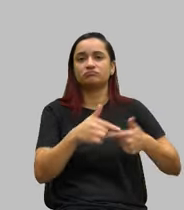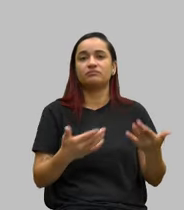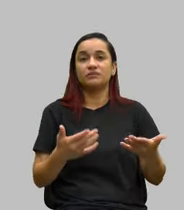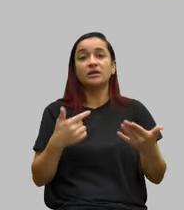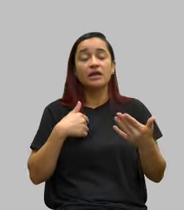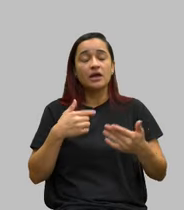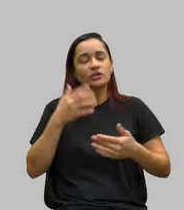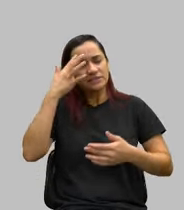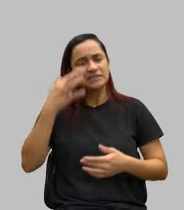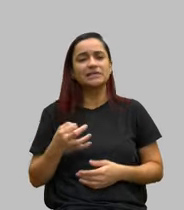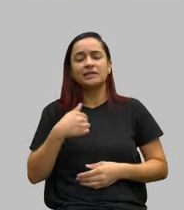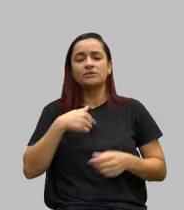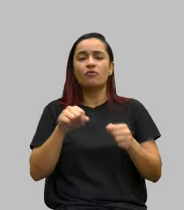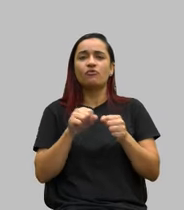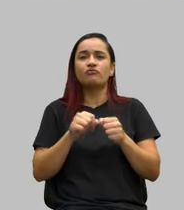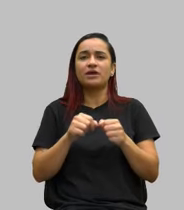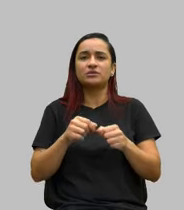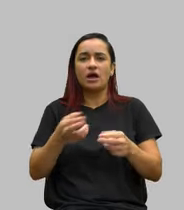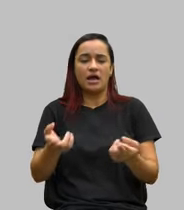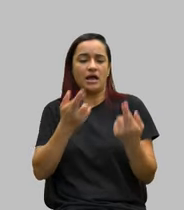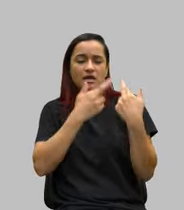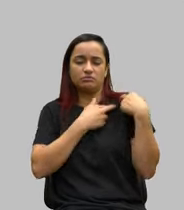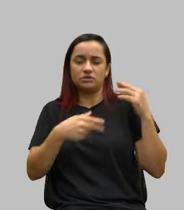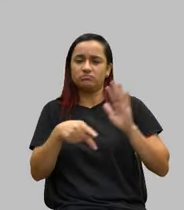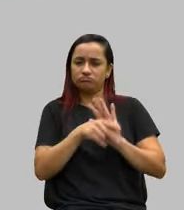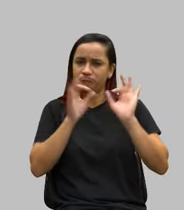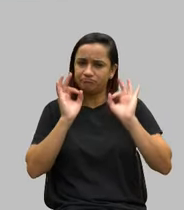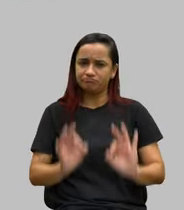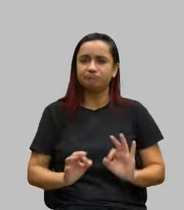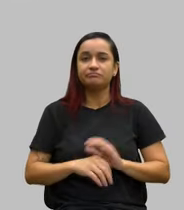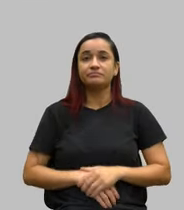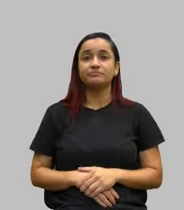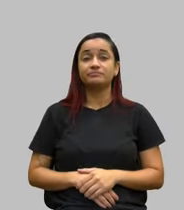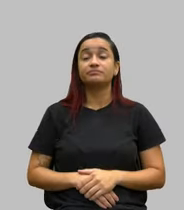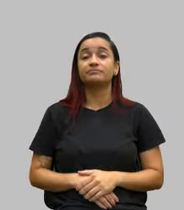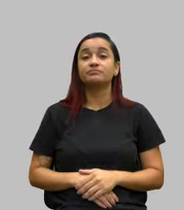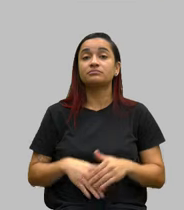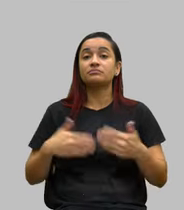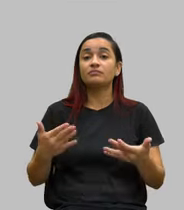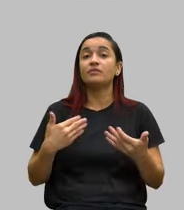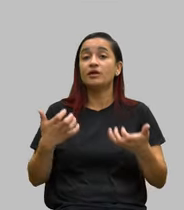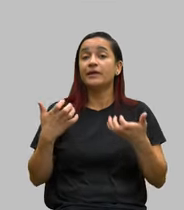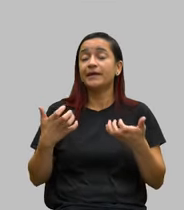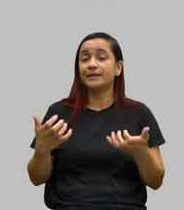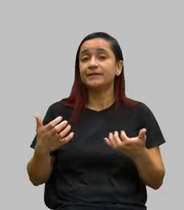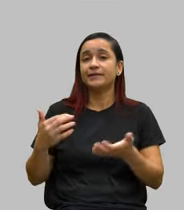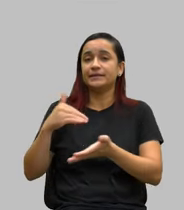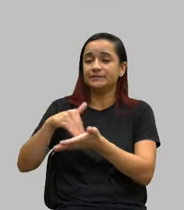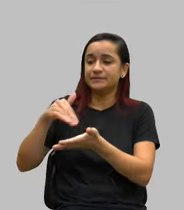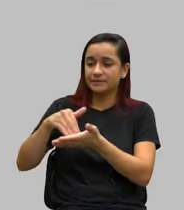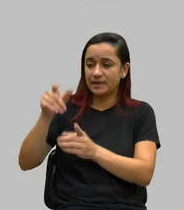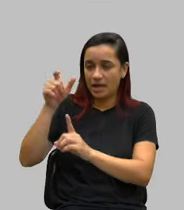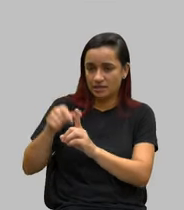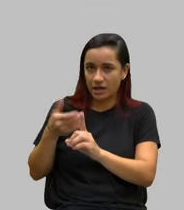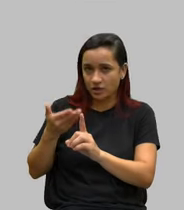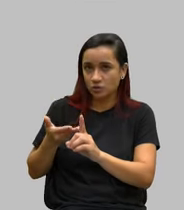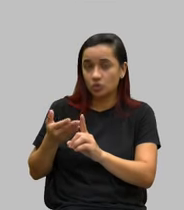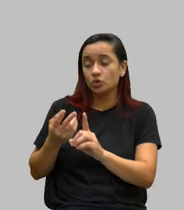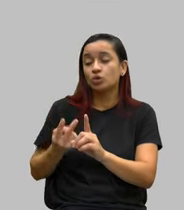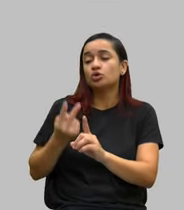com absoluta responsabilidade eh eu queria secretário trazer aqui duas dois